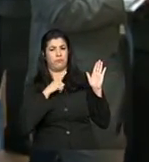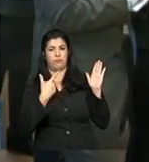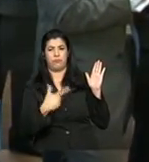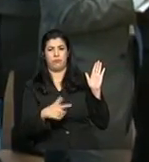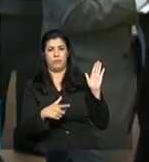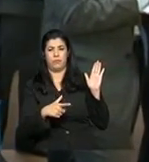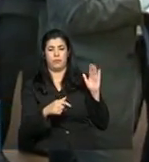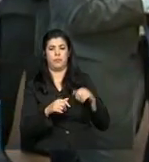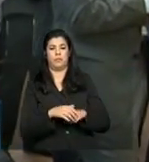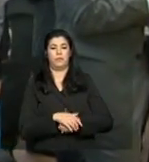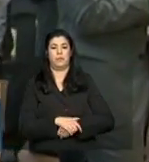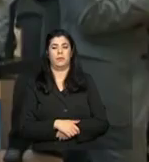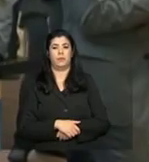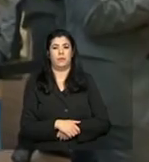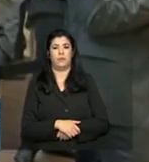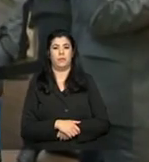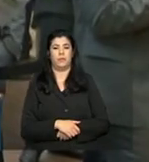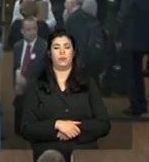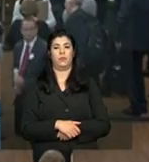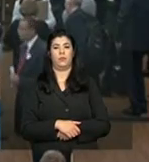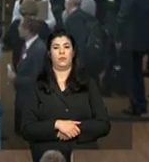proposta financeira para o referido lote.